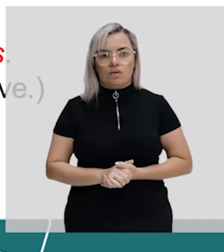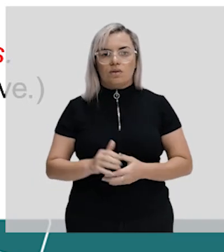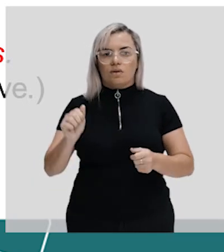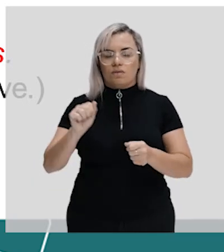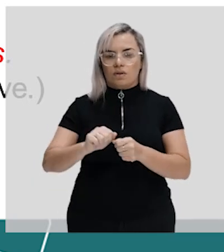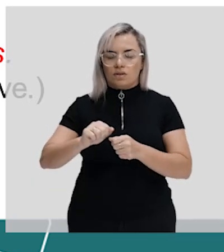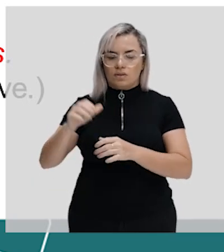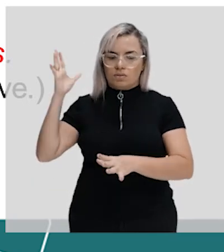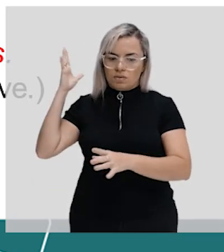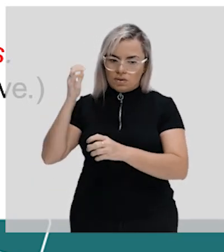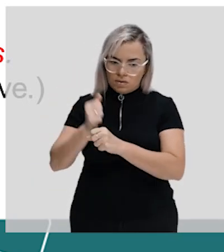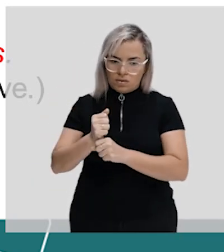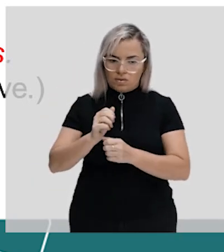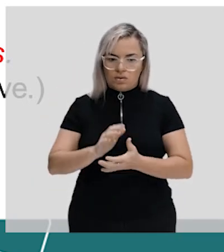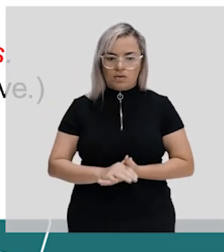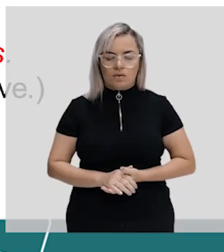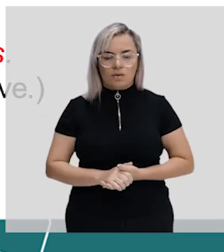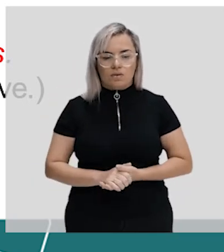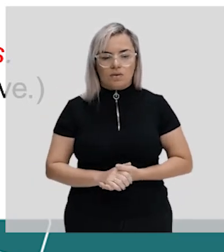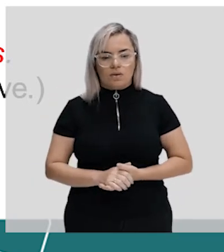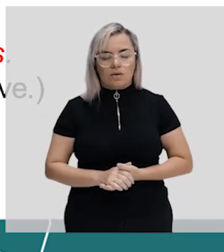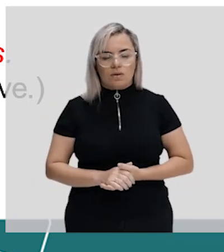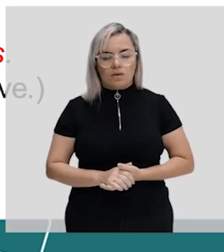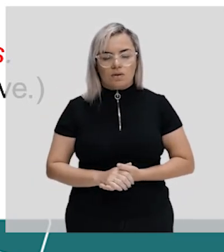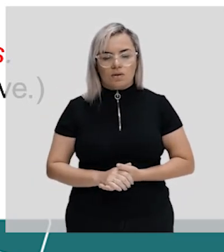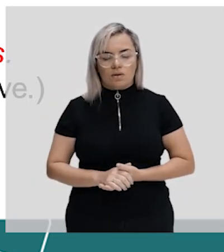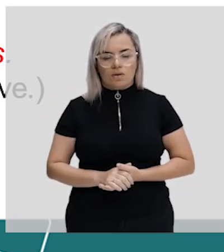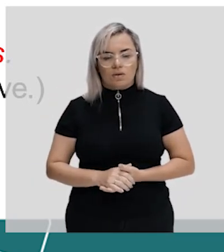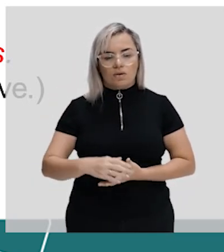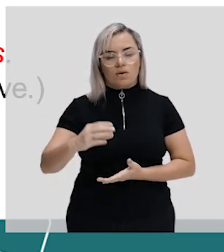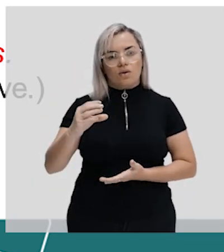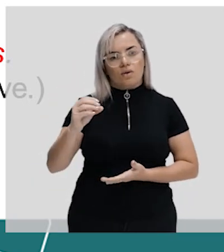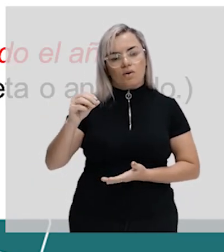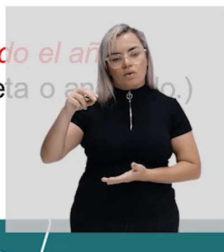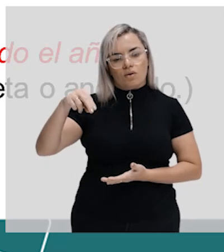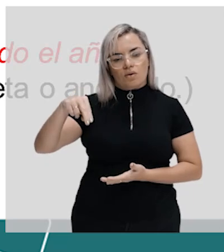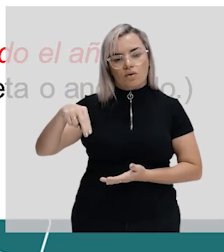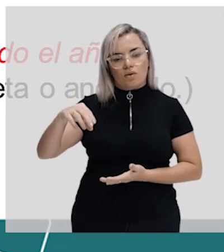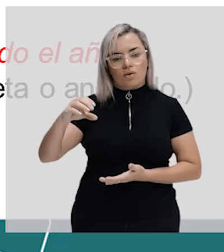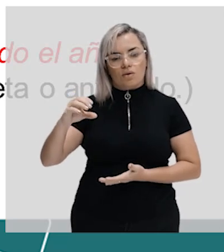fazendo isso. Então, vamos aqui. Concessivas, quinta conjunção.